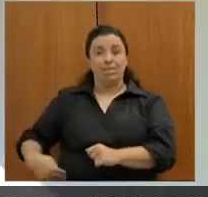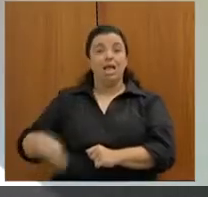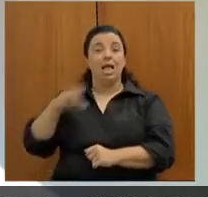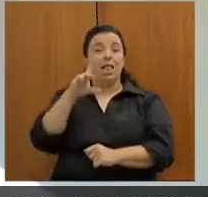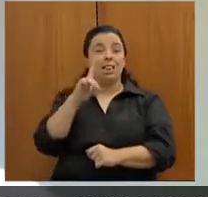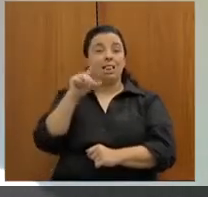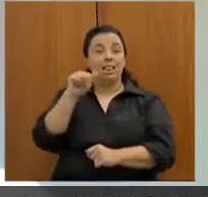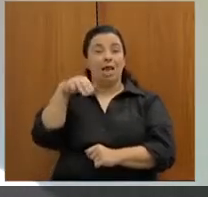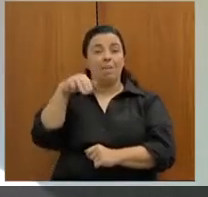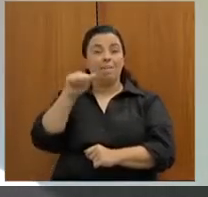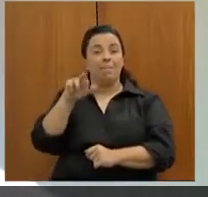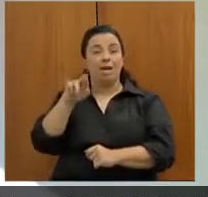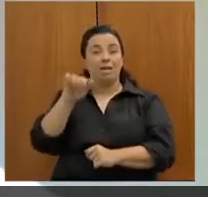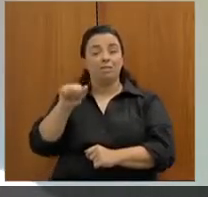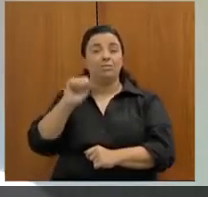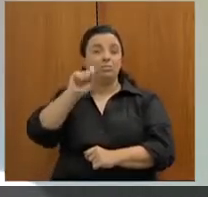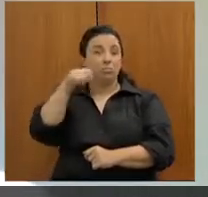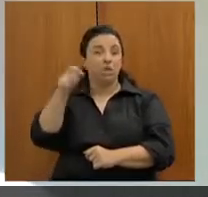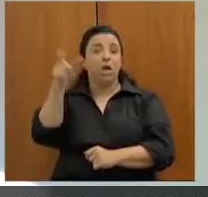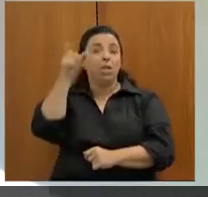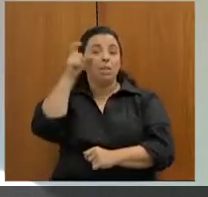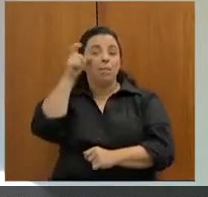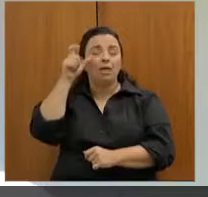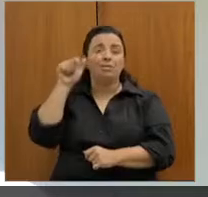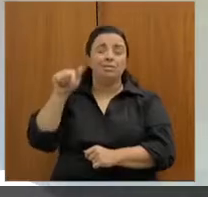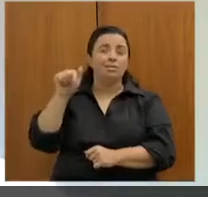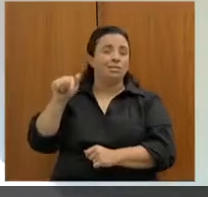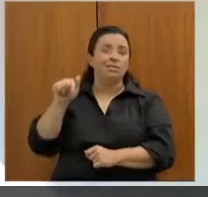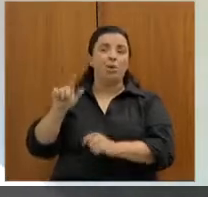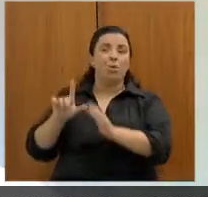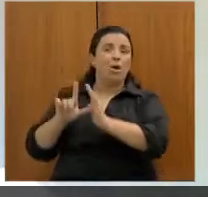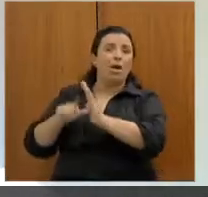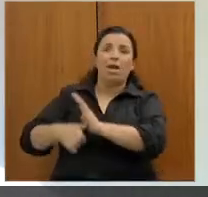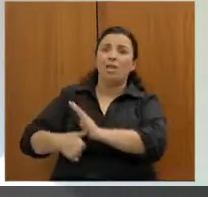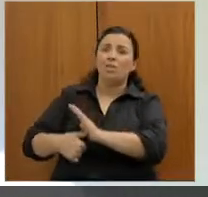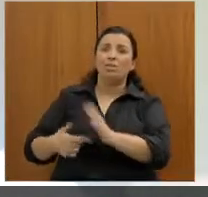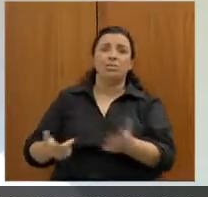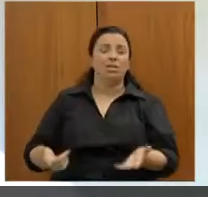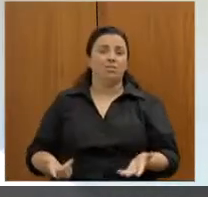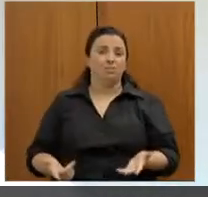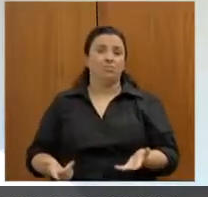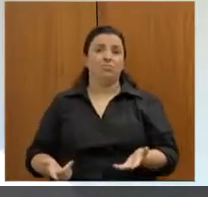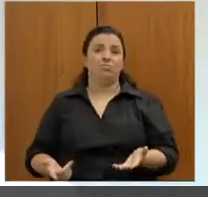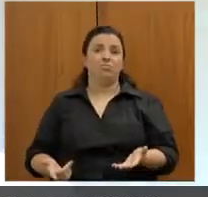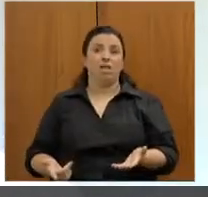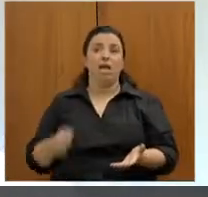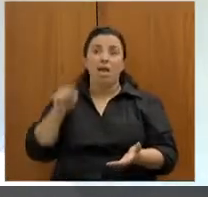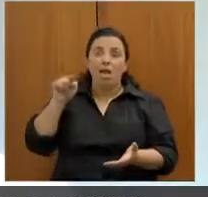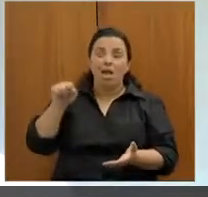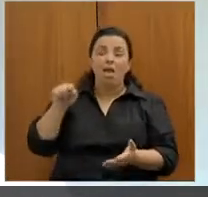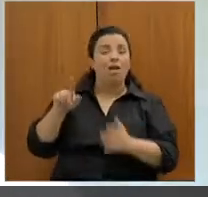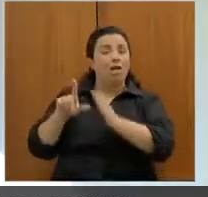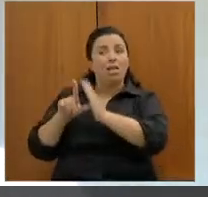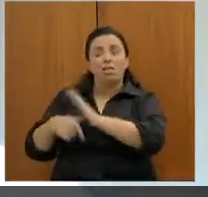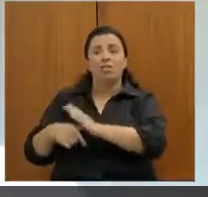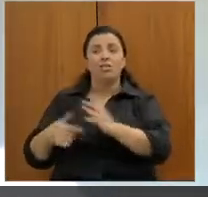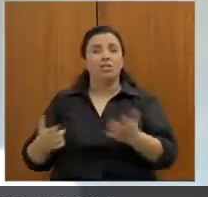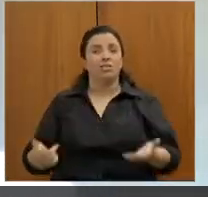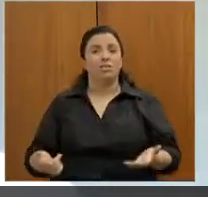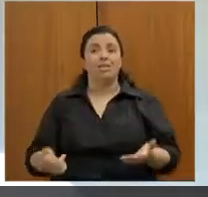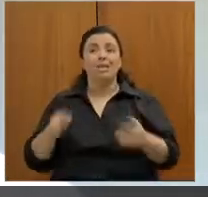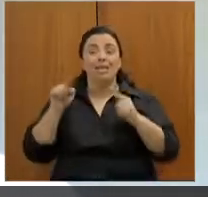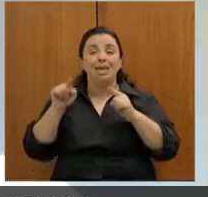essa também um retrocesso e isso implica o resultado que nós temos dois do